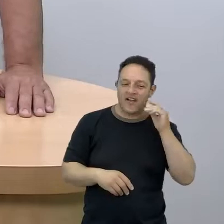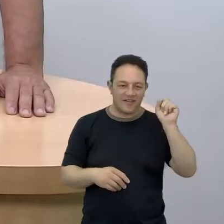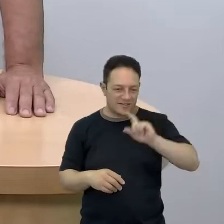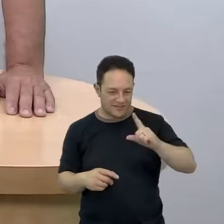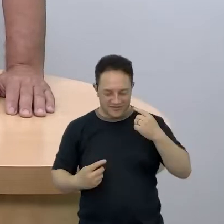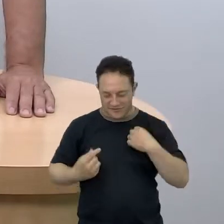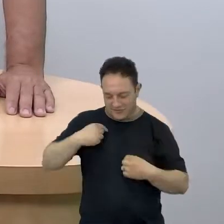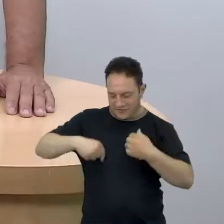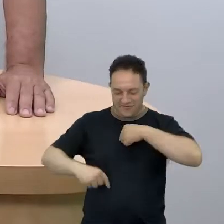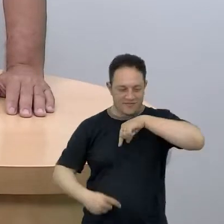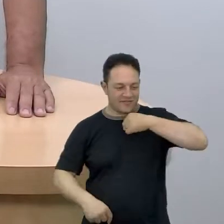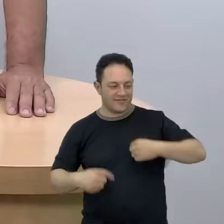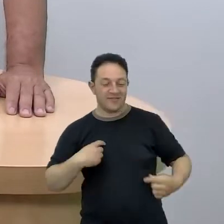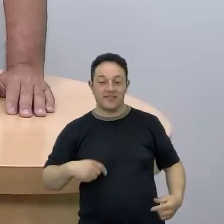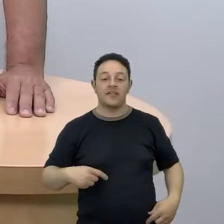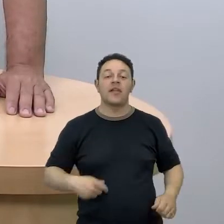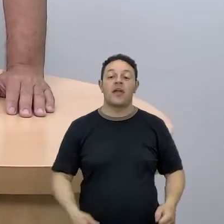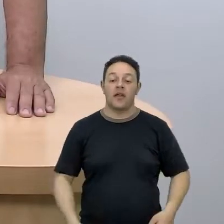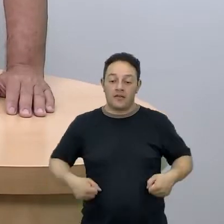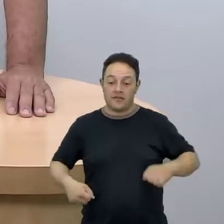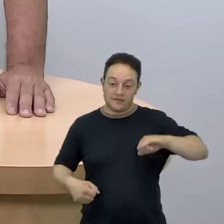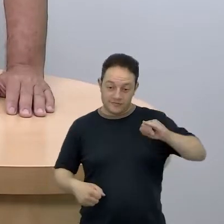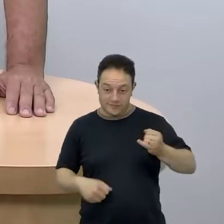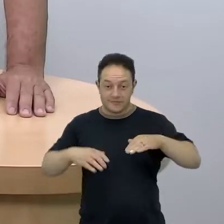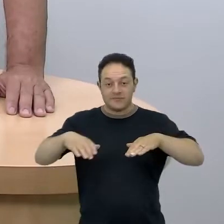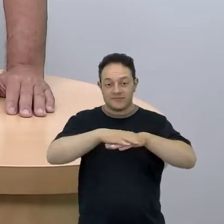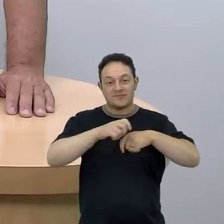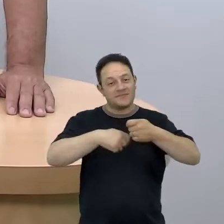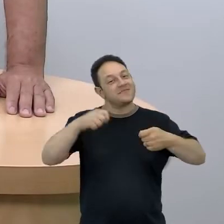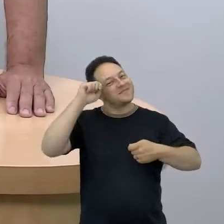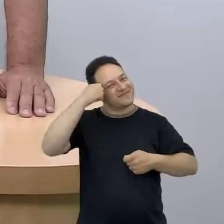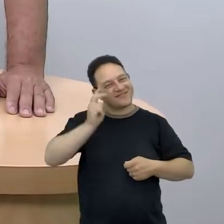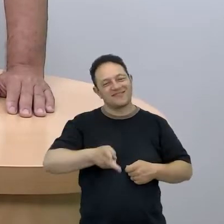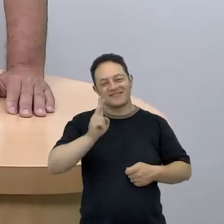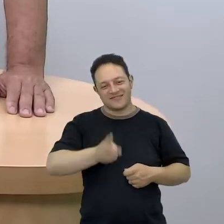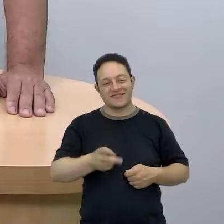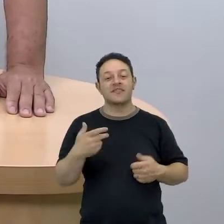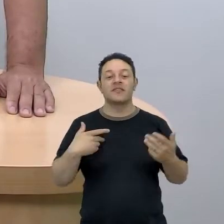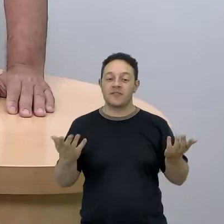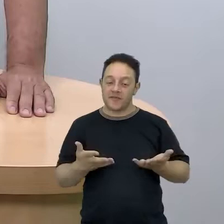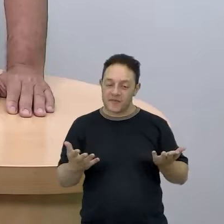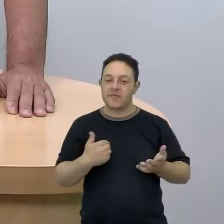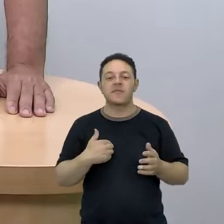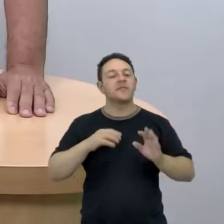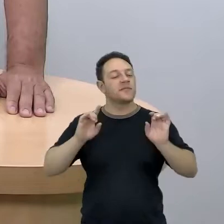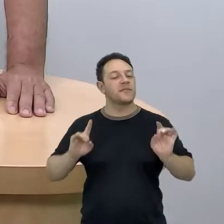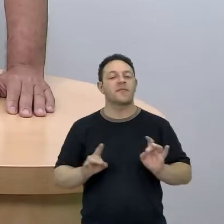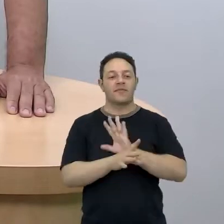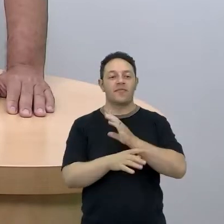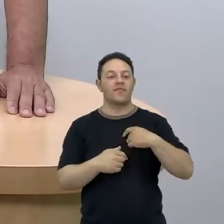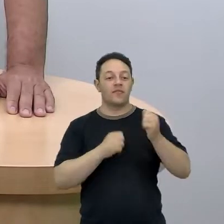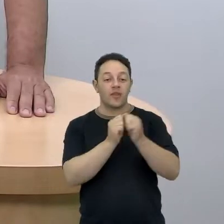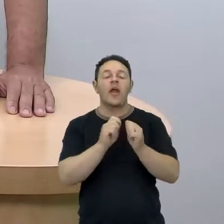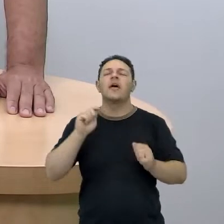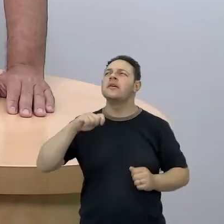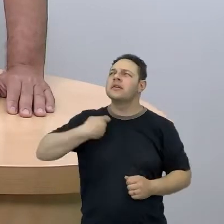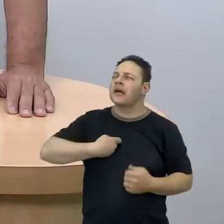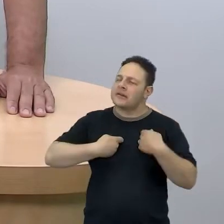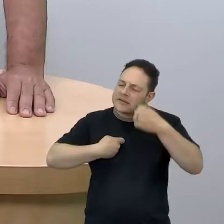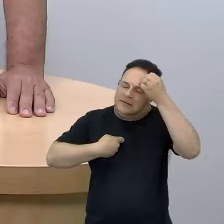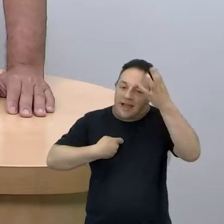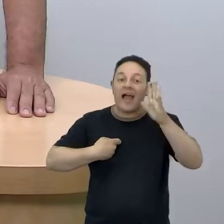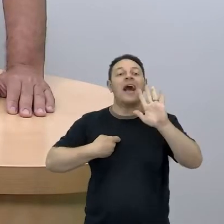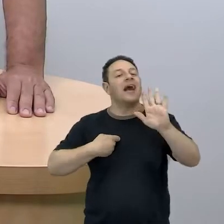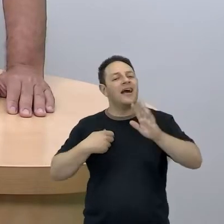umas coresinhas aí. Estou de calça jeans, tênis preto como sempre, tá, Tony? Tô aqui preparada pra aula do Tony. Mas o meu sinal, eu fiquei pensando, qual é o meu sinal